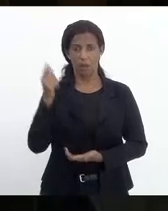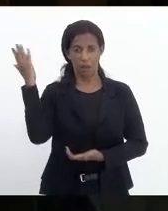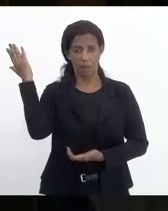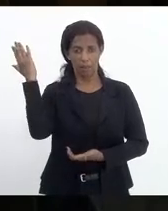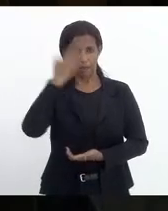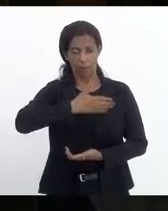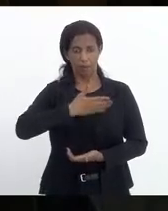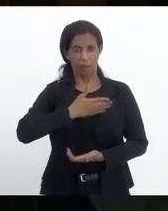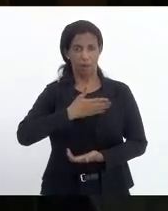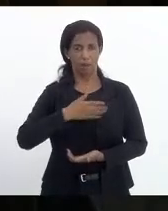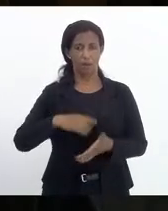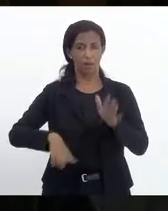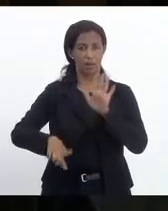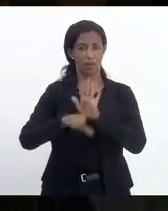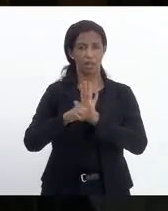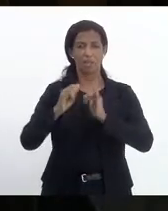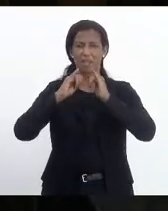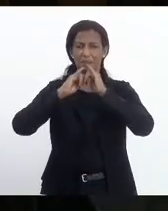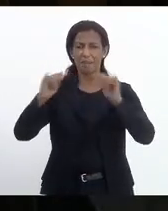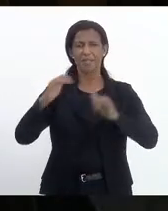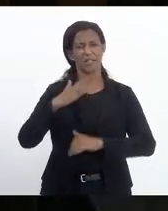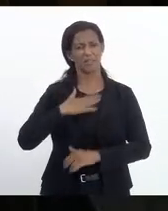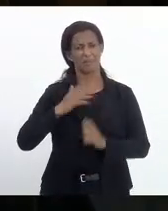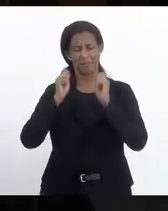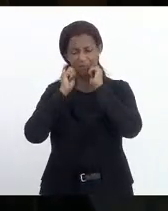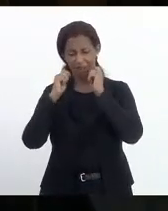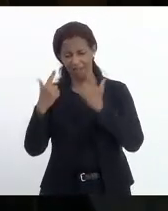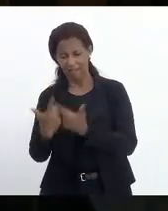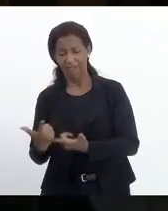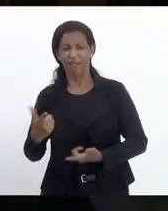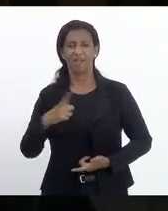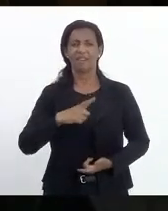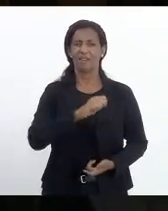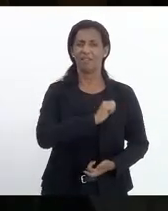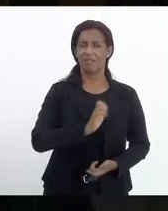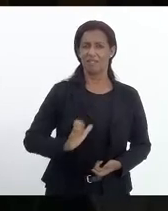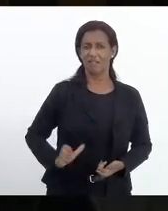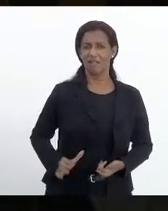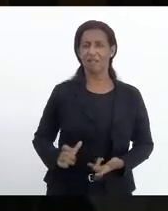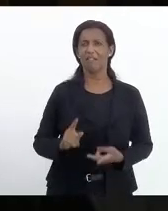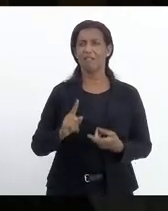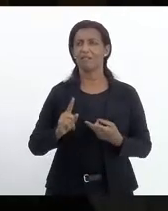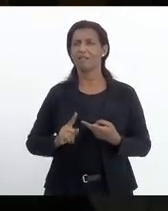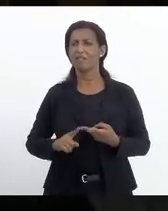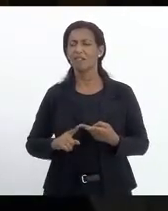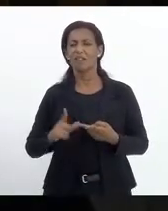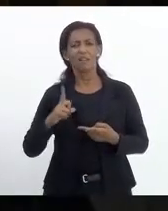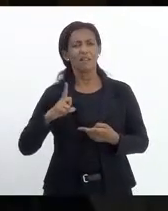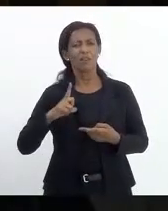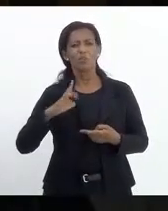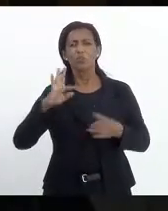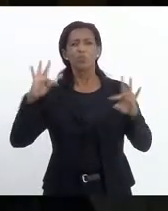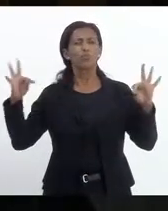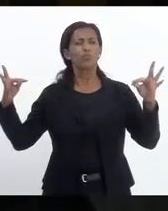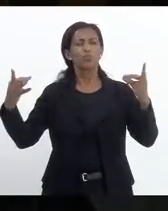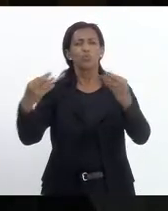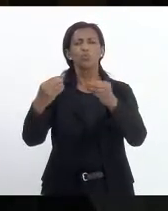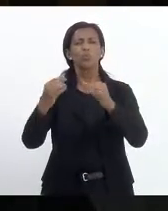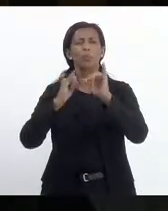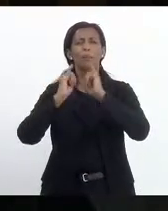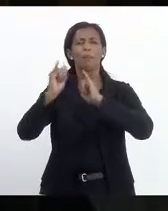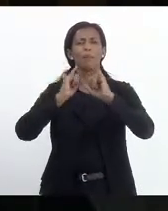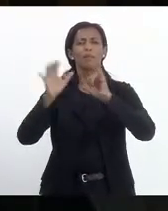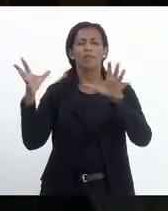esse projeto de lei tem mensagem minha na casa até mensagem Deputado André Ceciliano pode juntar as